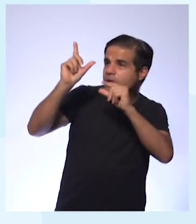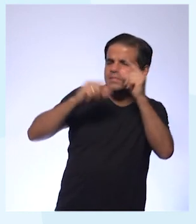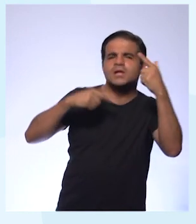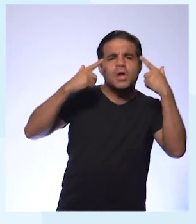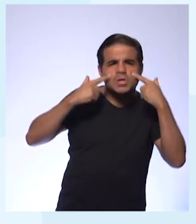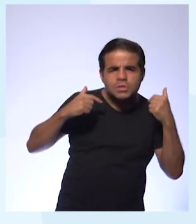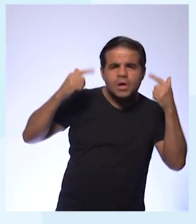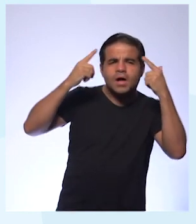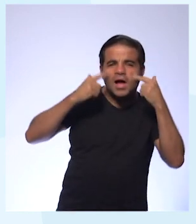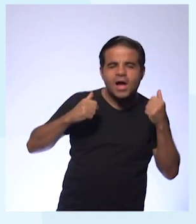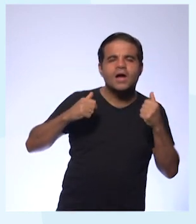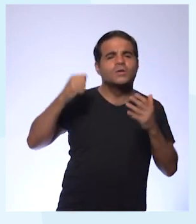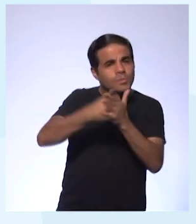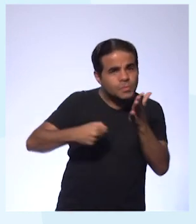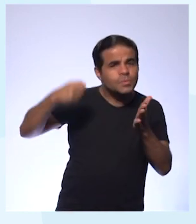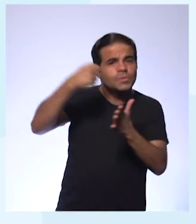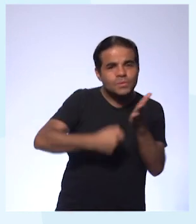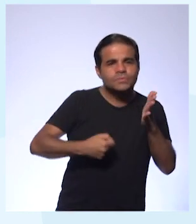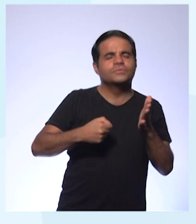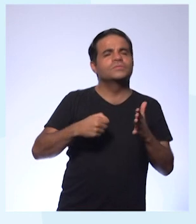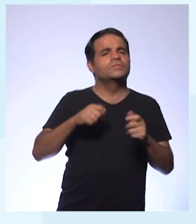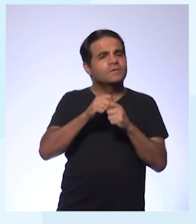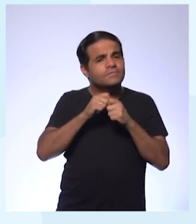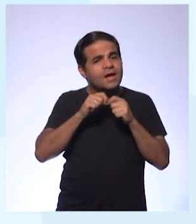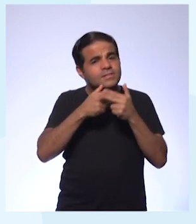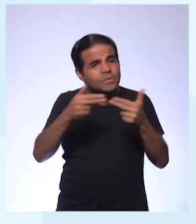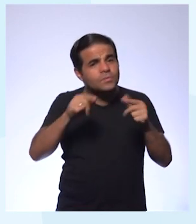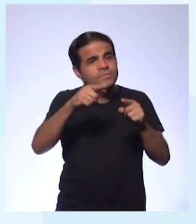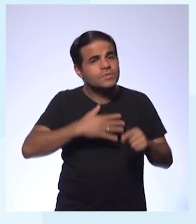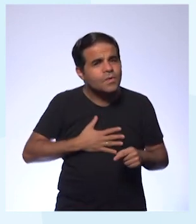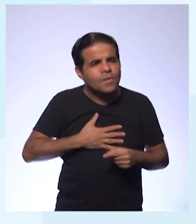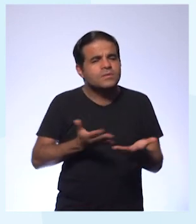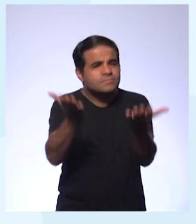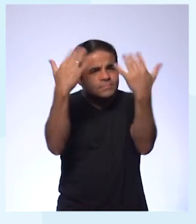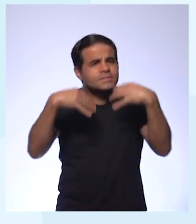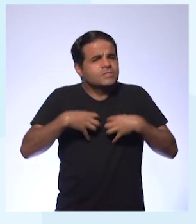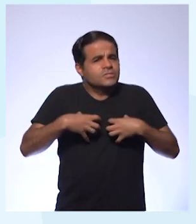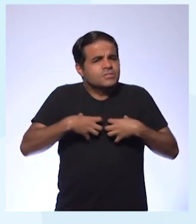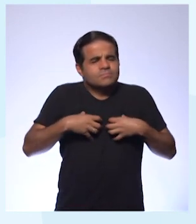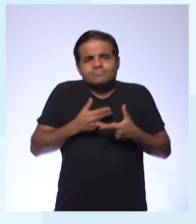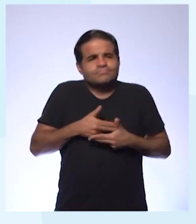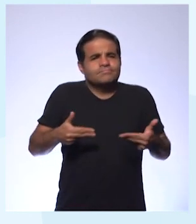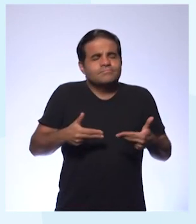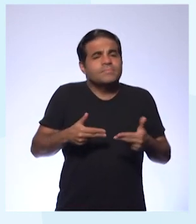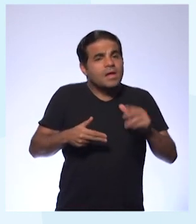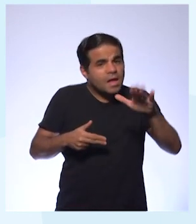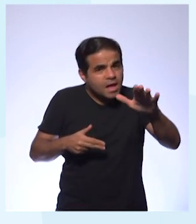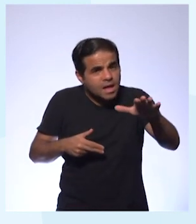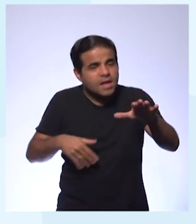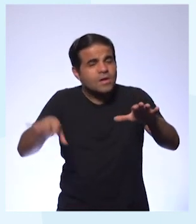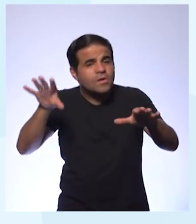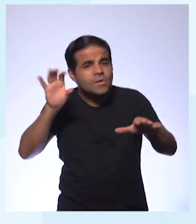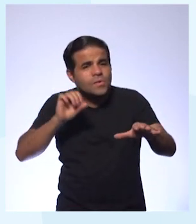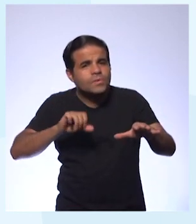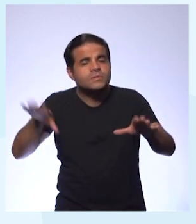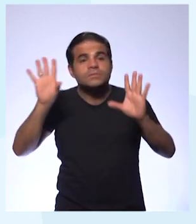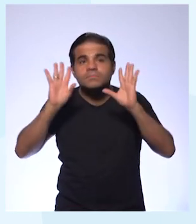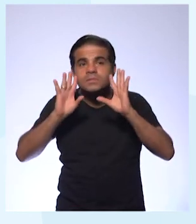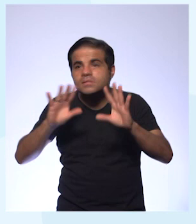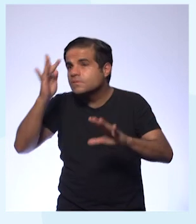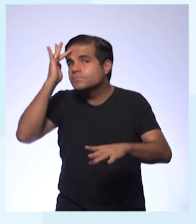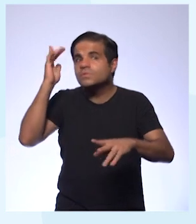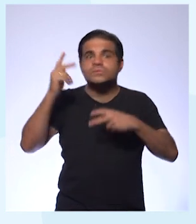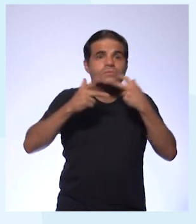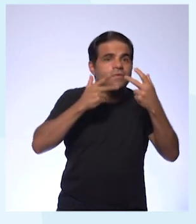Chore, lute, faça aquilo que gosta, sinta o que há dentro de você. Ei, ouça, escute o que as pessoas